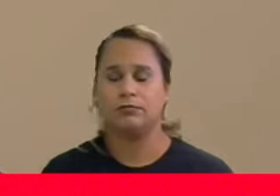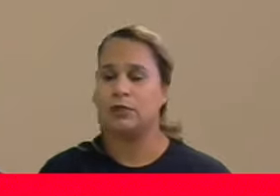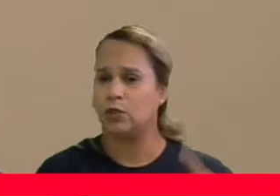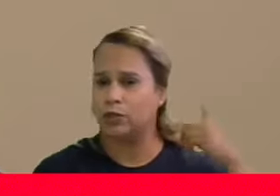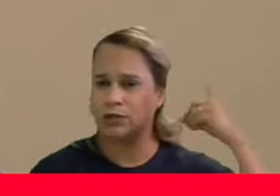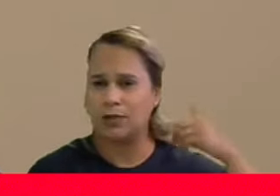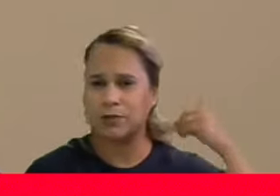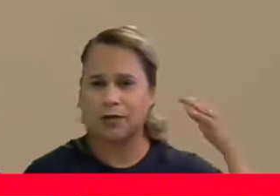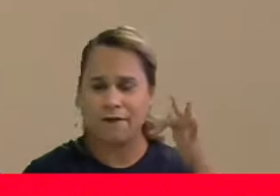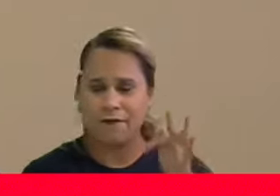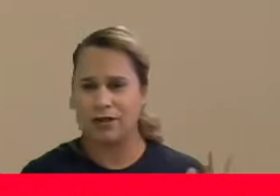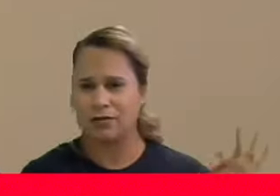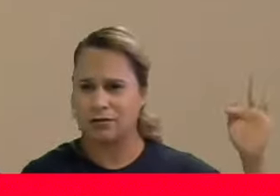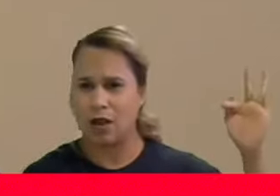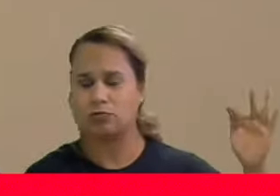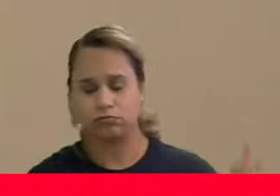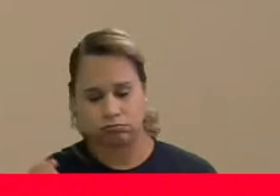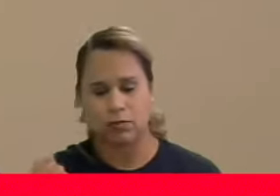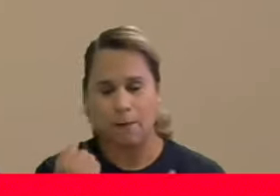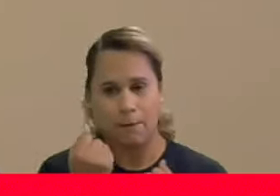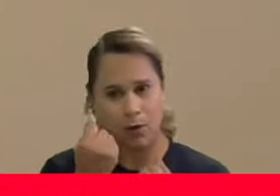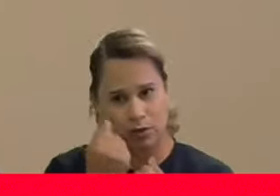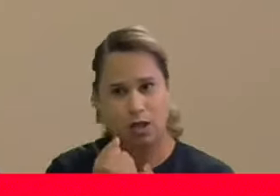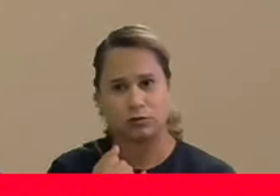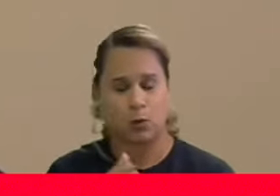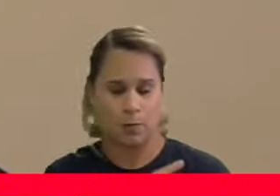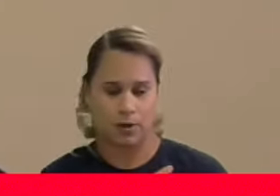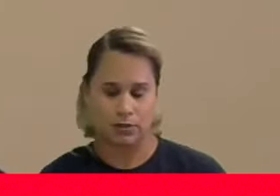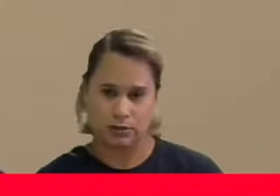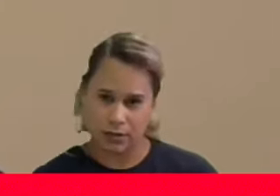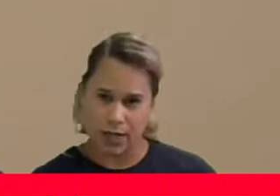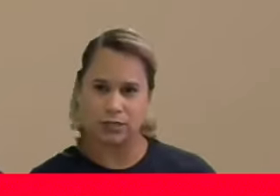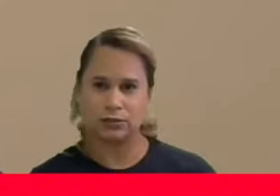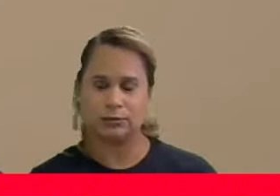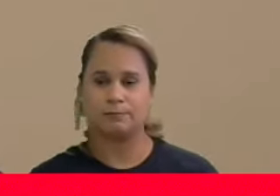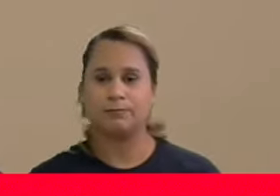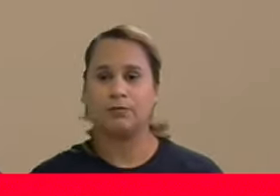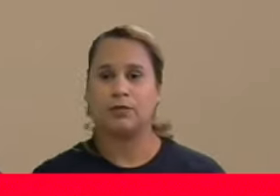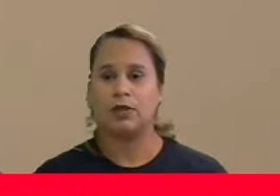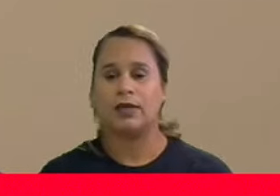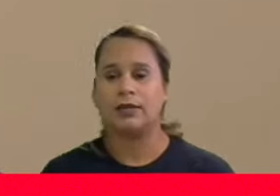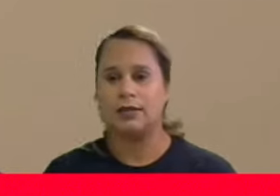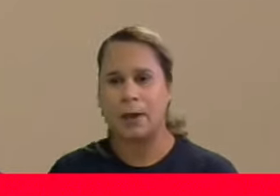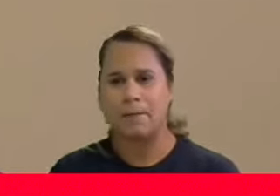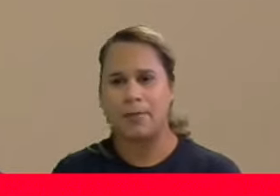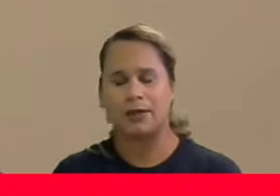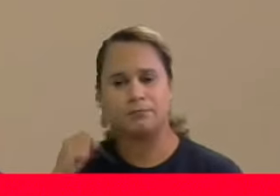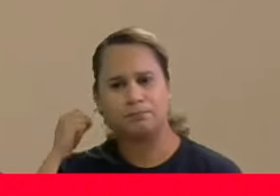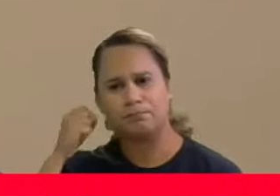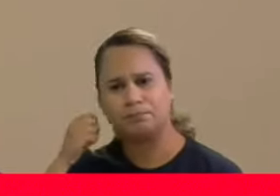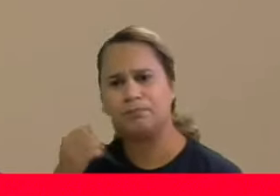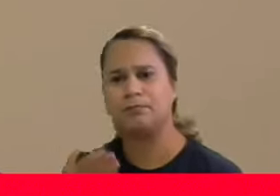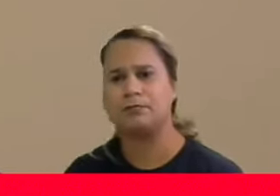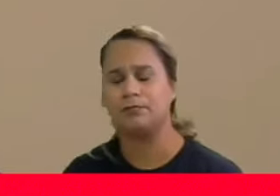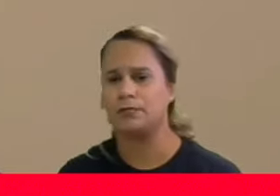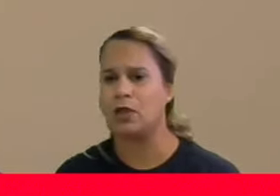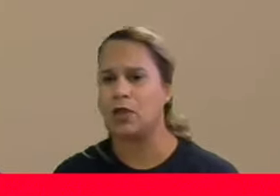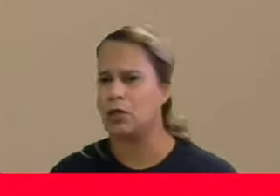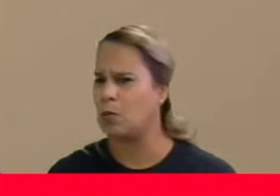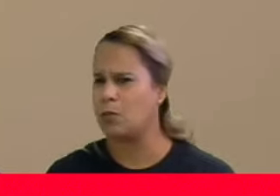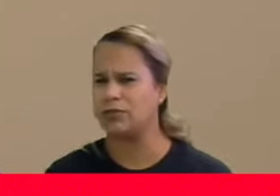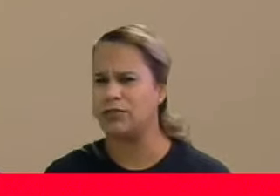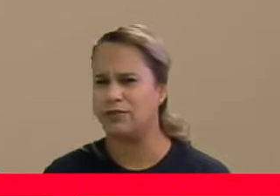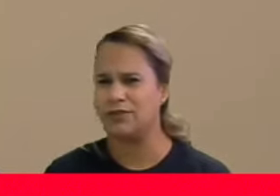então presidente da República e pelo governador do Estado, que era o Paulo Martins, não é possível cogitar-se que as ações de pré-campanha exercidas